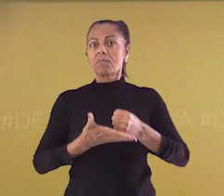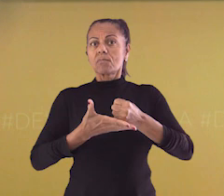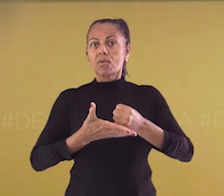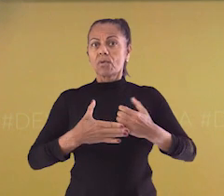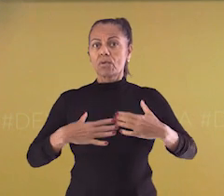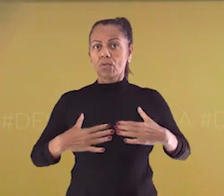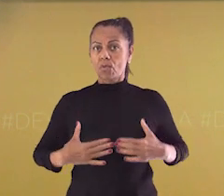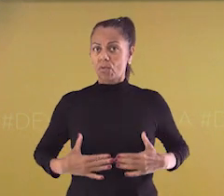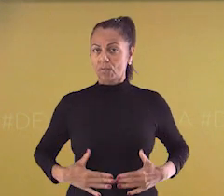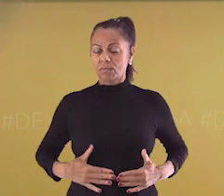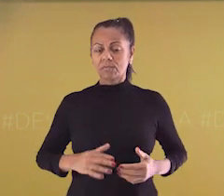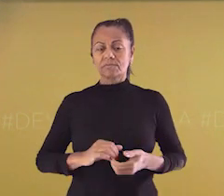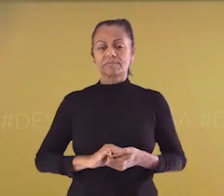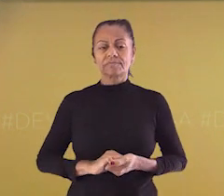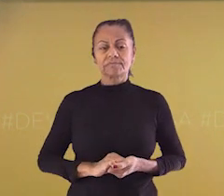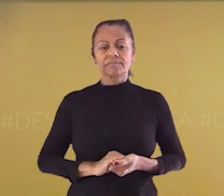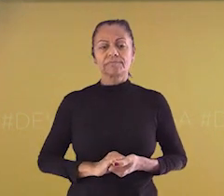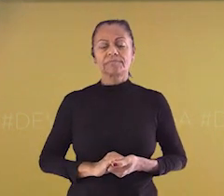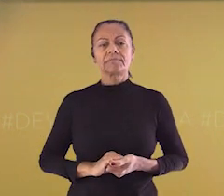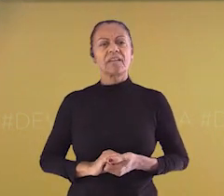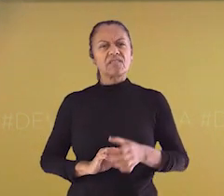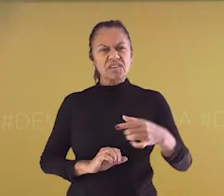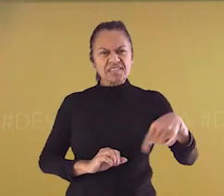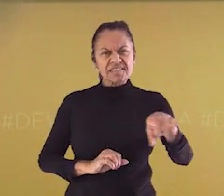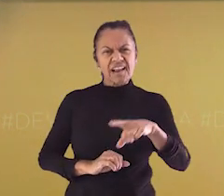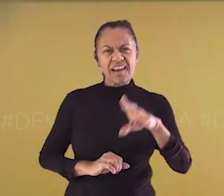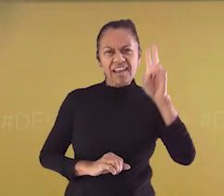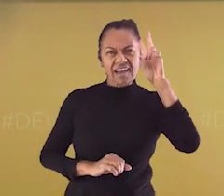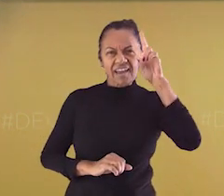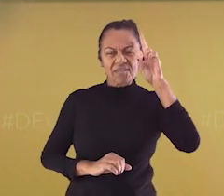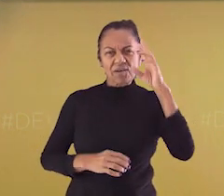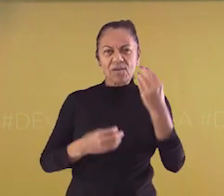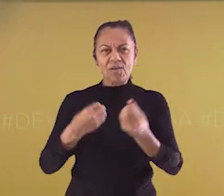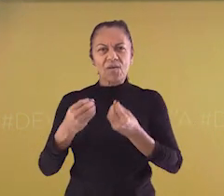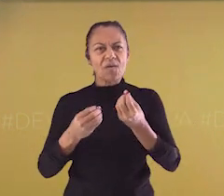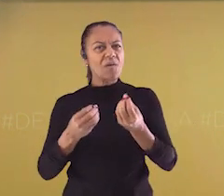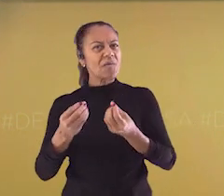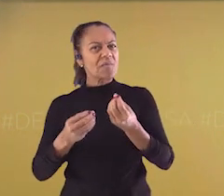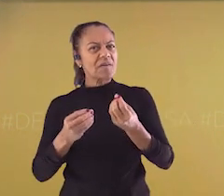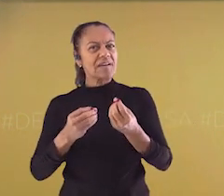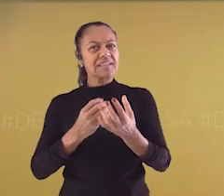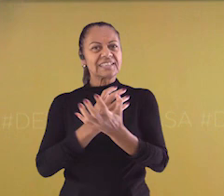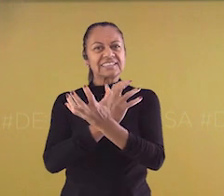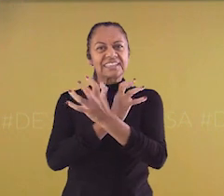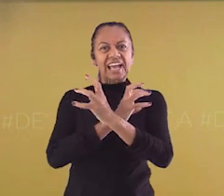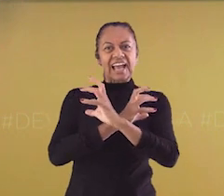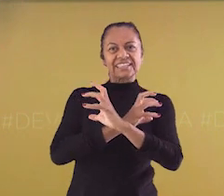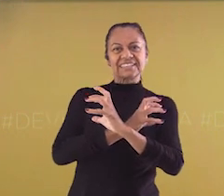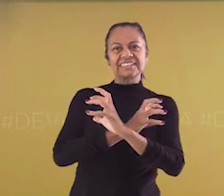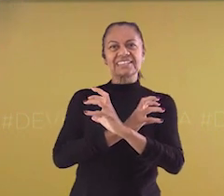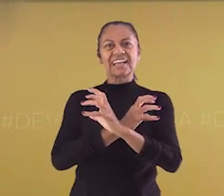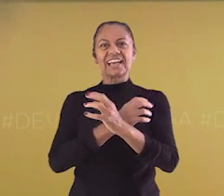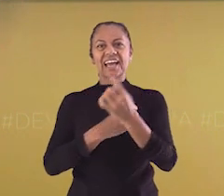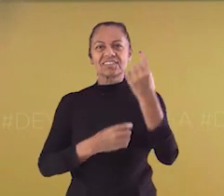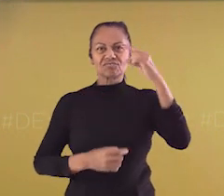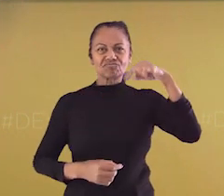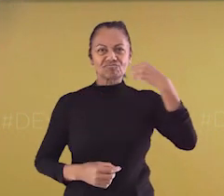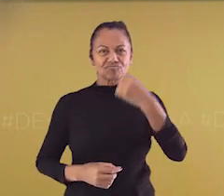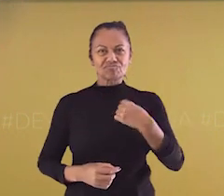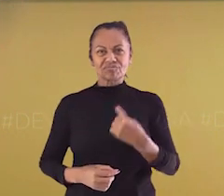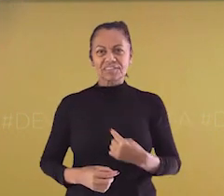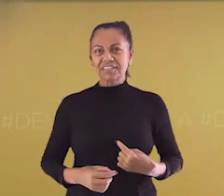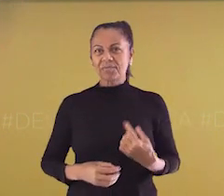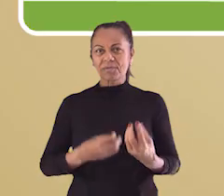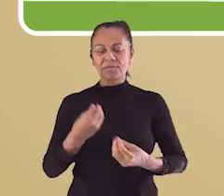de alguma função do sistema esquelético? Caso não se lembre, escreva no seu caderno as principais funções do sistema